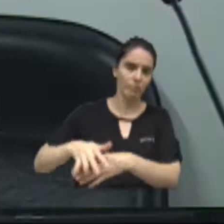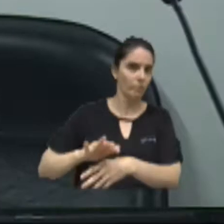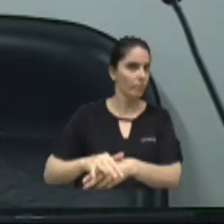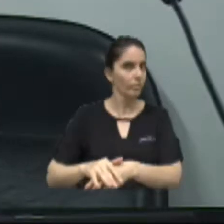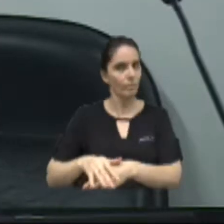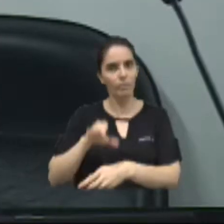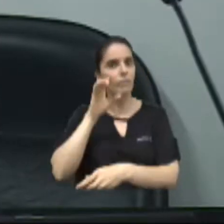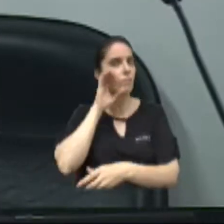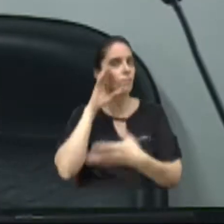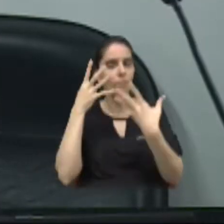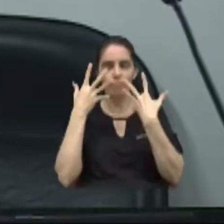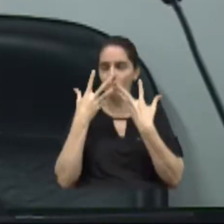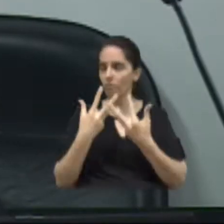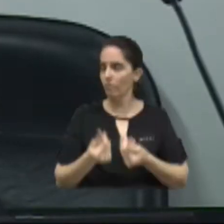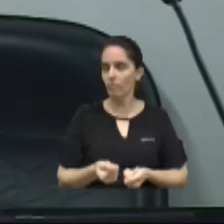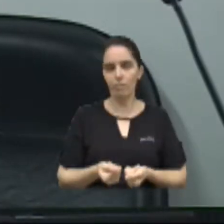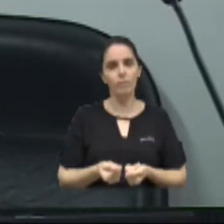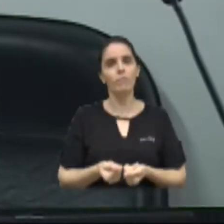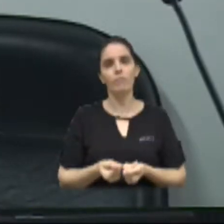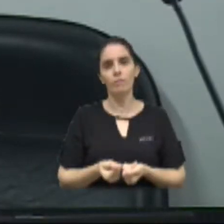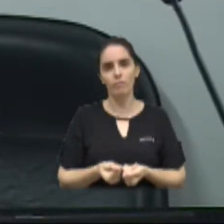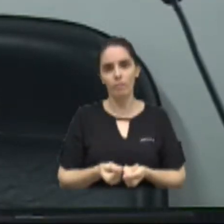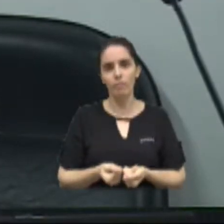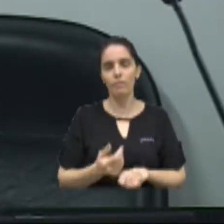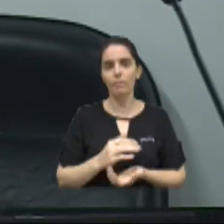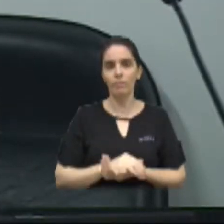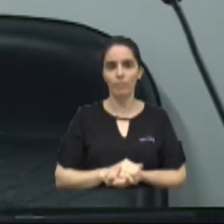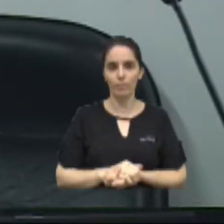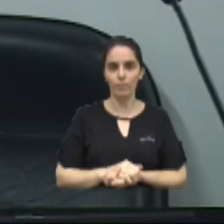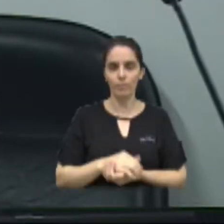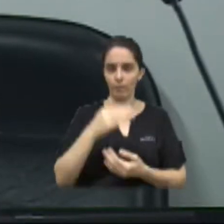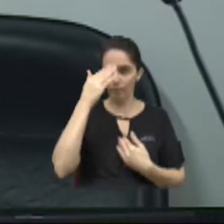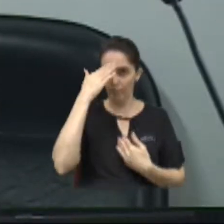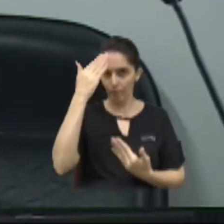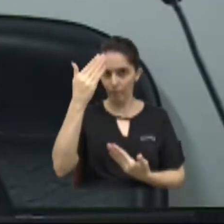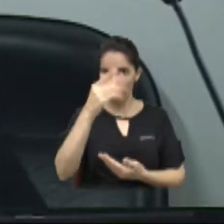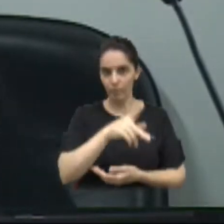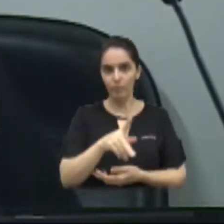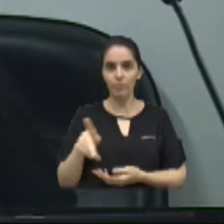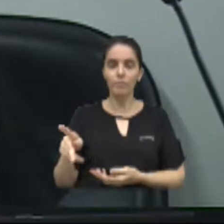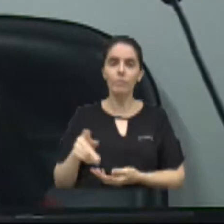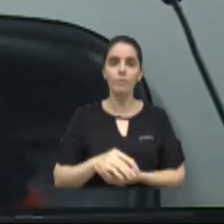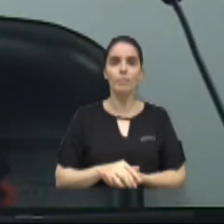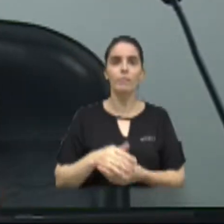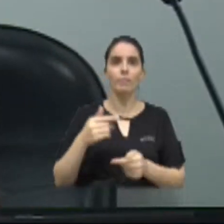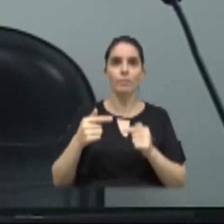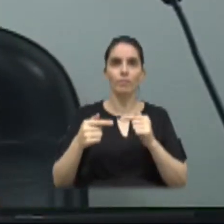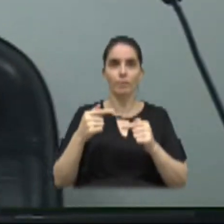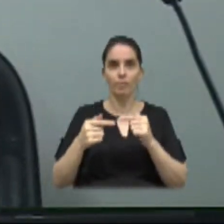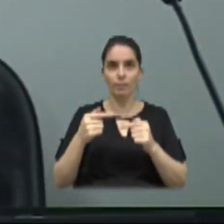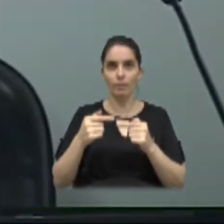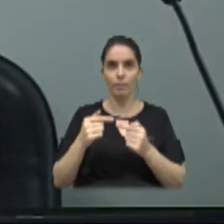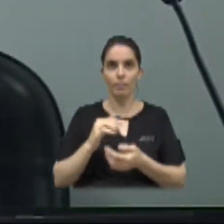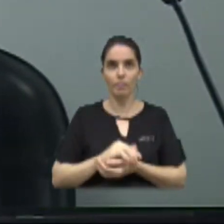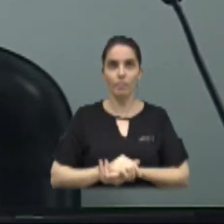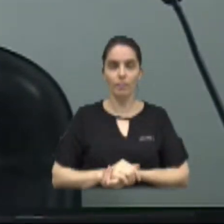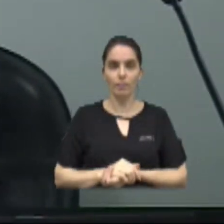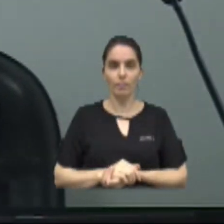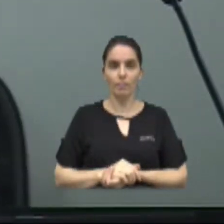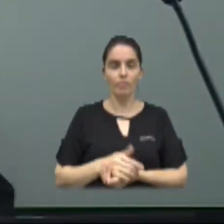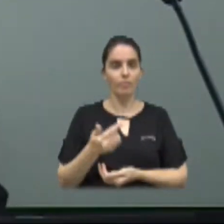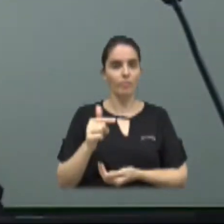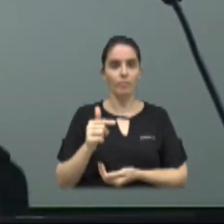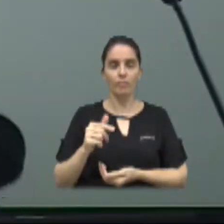um assunto que vamos voltar a falar esse ano, com certeza. Muito obrigada, senhor presidente. Continue em discussão.